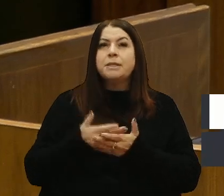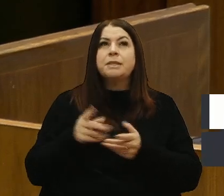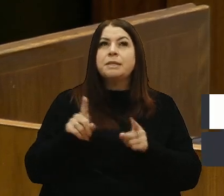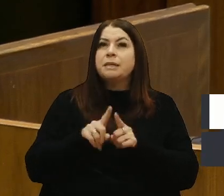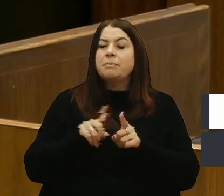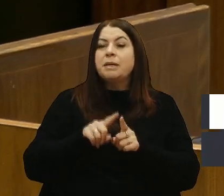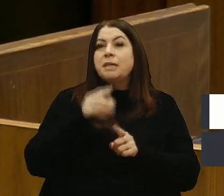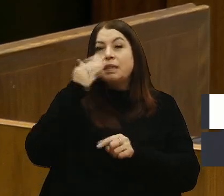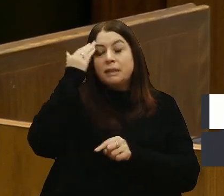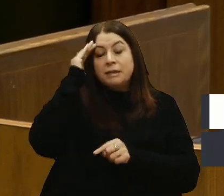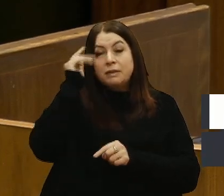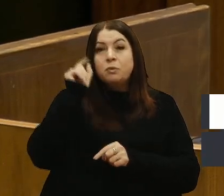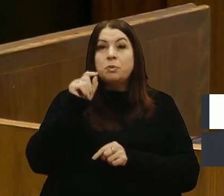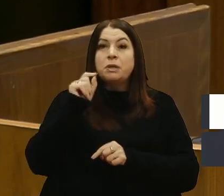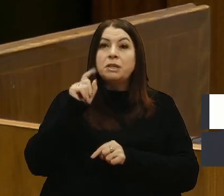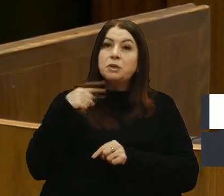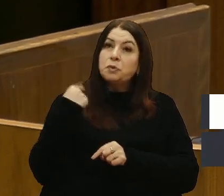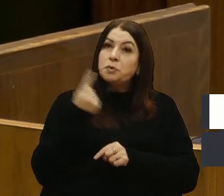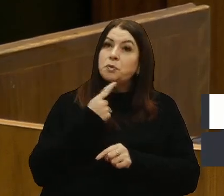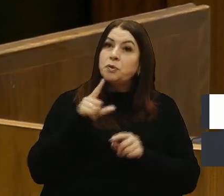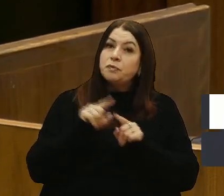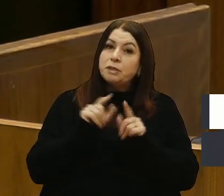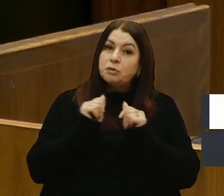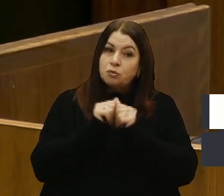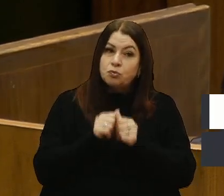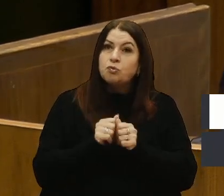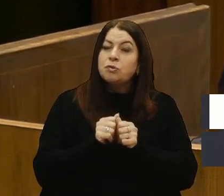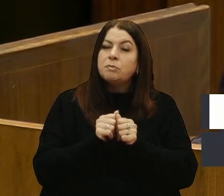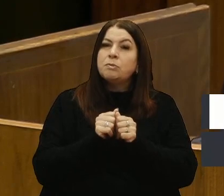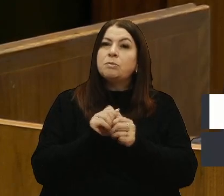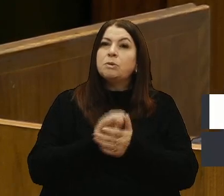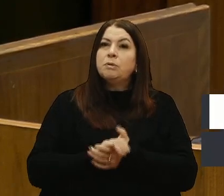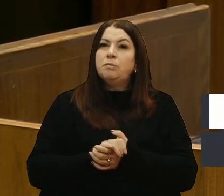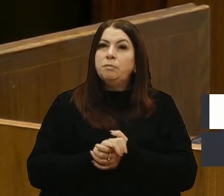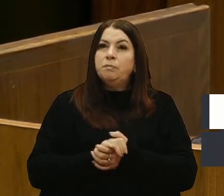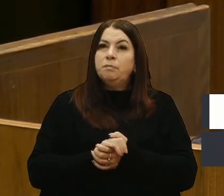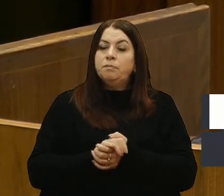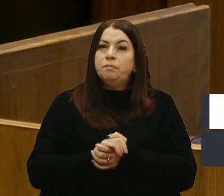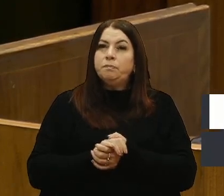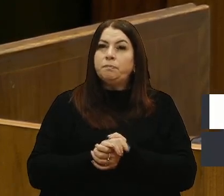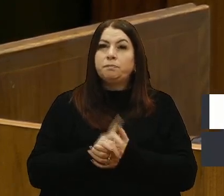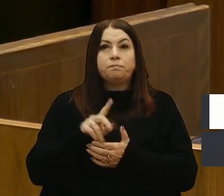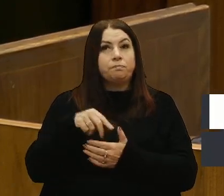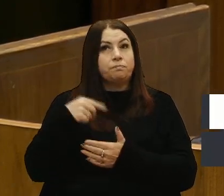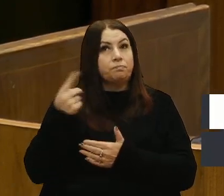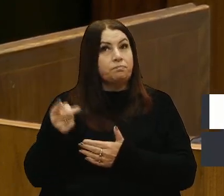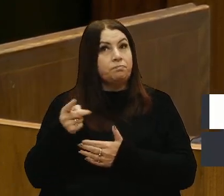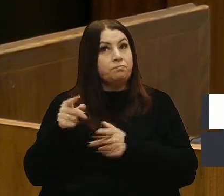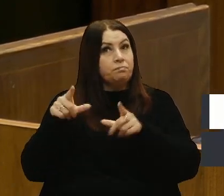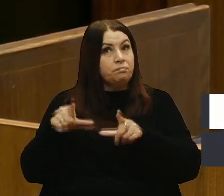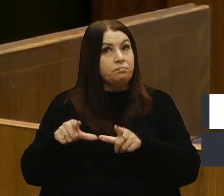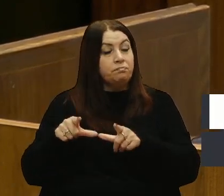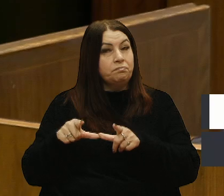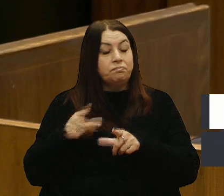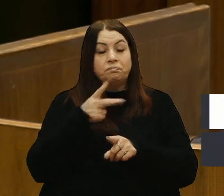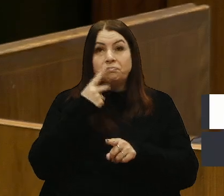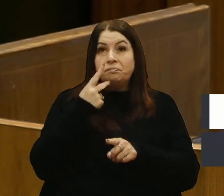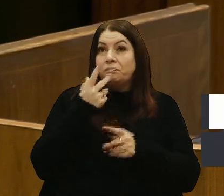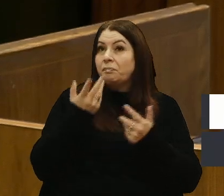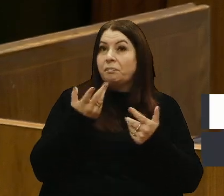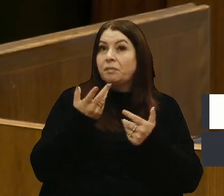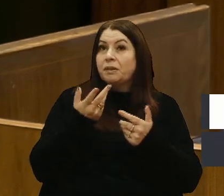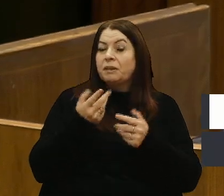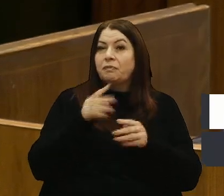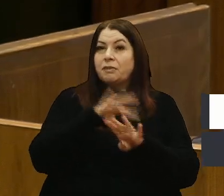também entender que a gente vai estar rumando num outro lugar. A gente fala, enfim, de